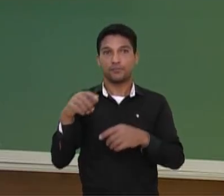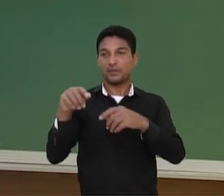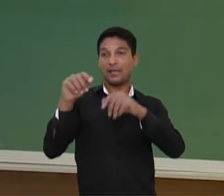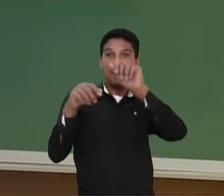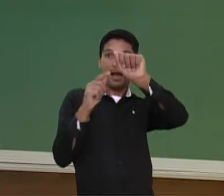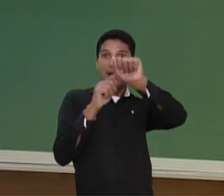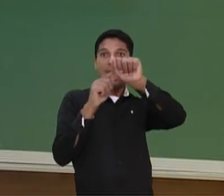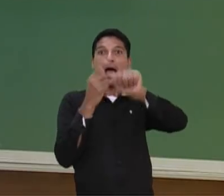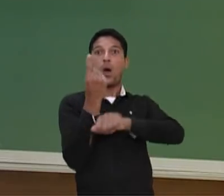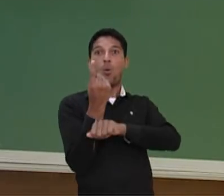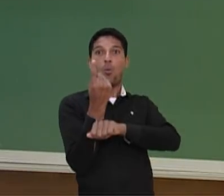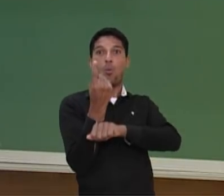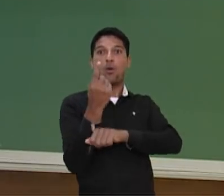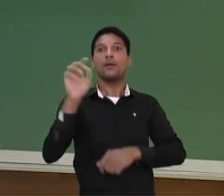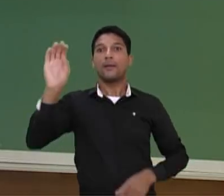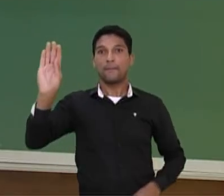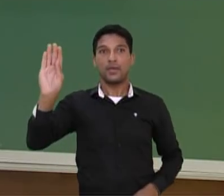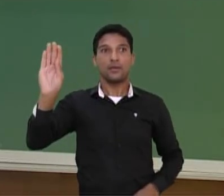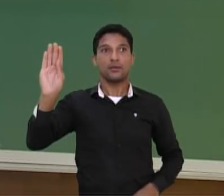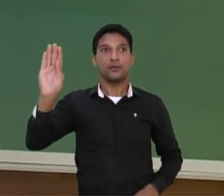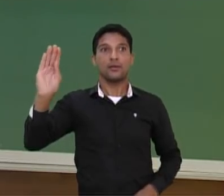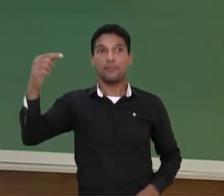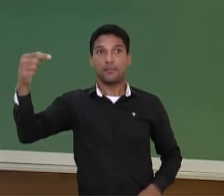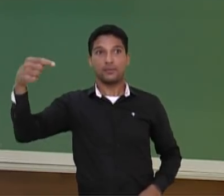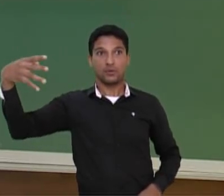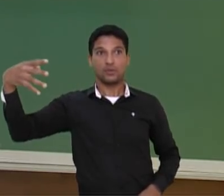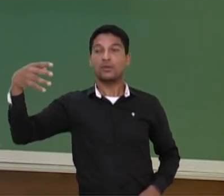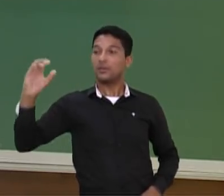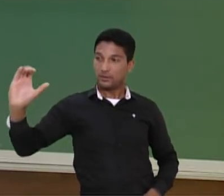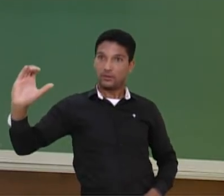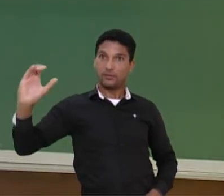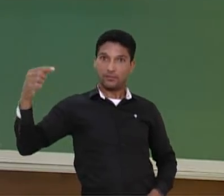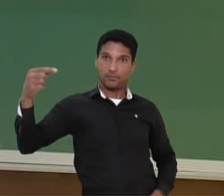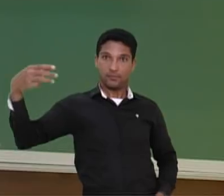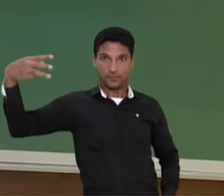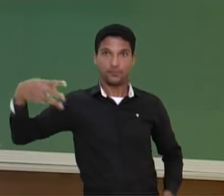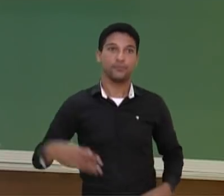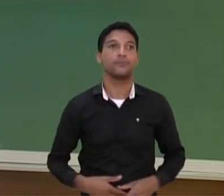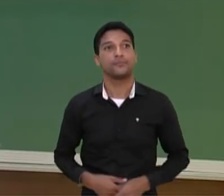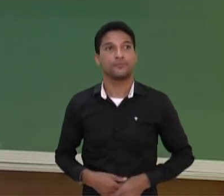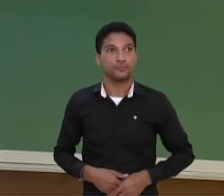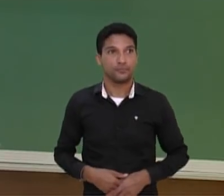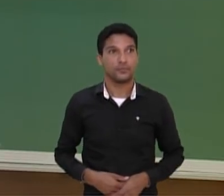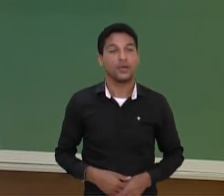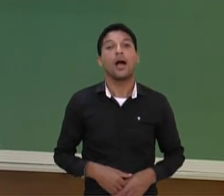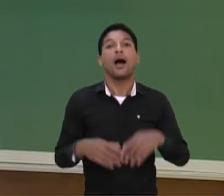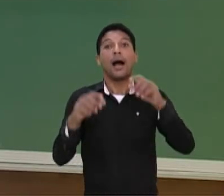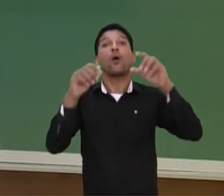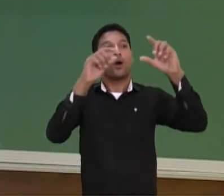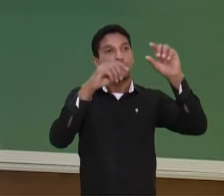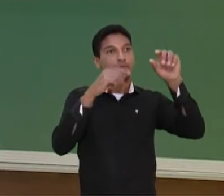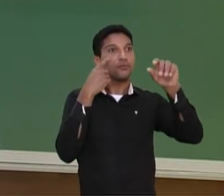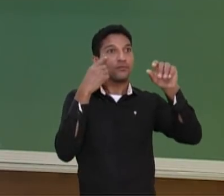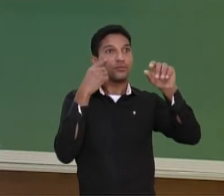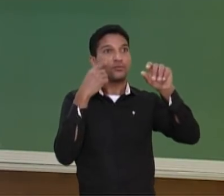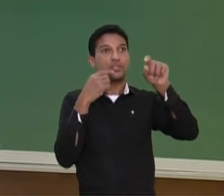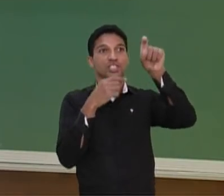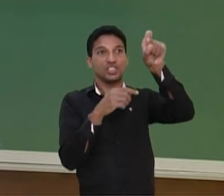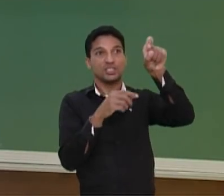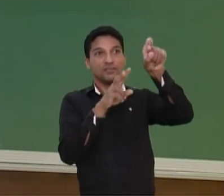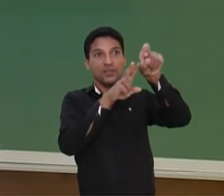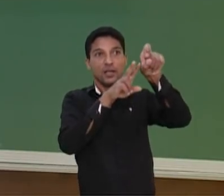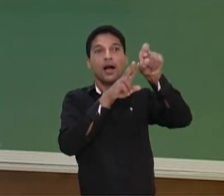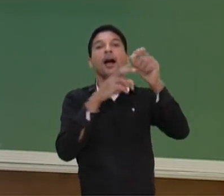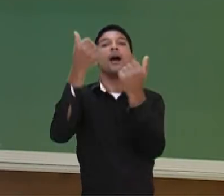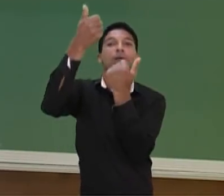menos 4 e c igual a 3. Com isso, eu consigo substituir aqui e calcular o x do vértice. Olha só, o x do